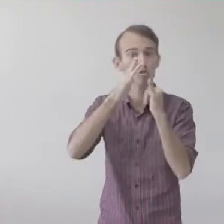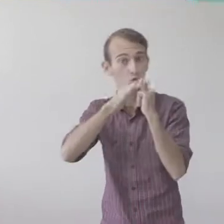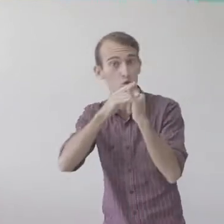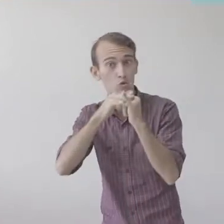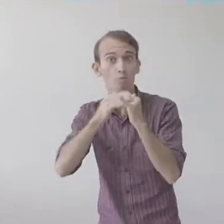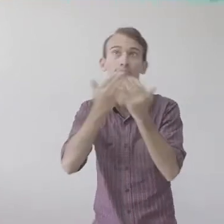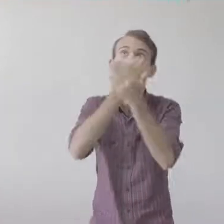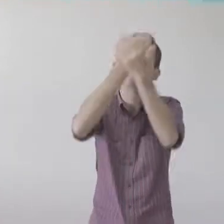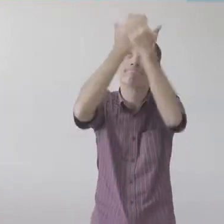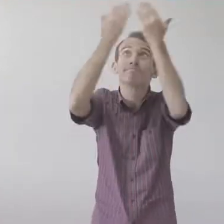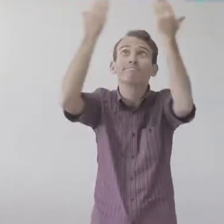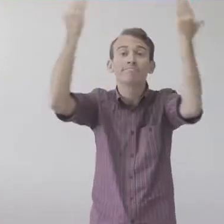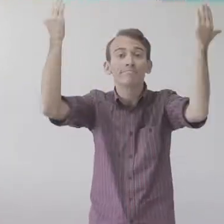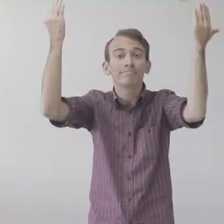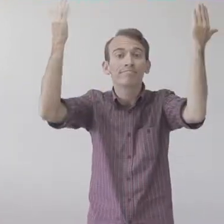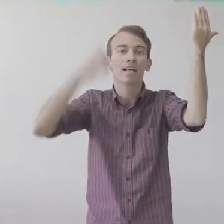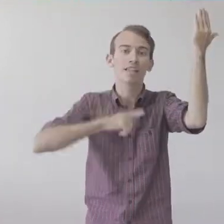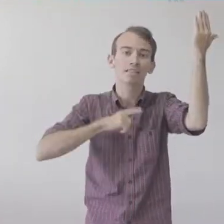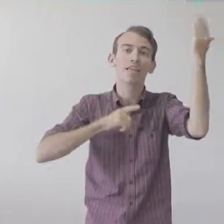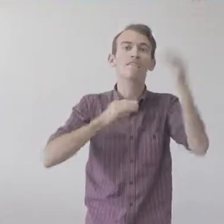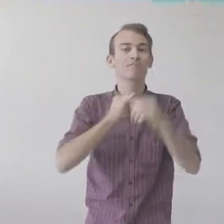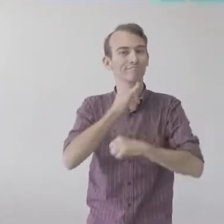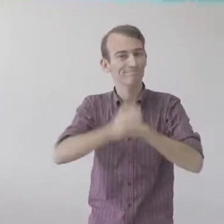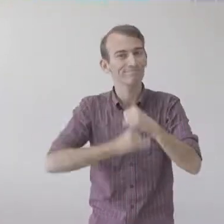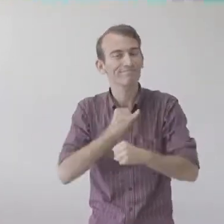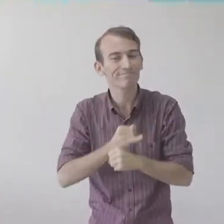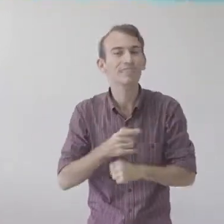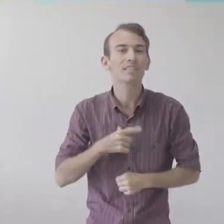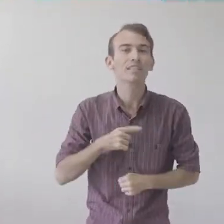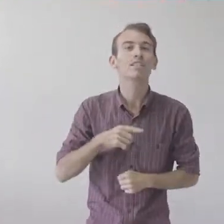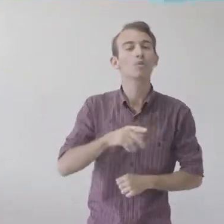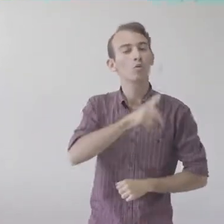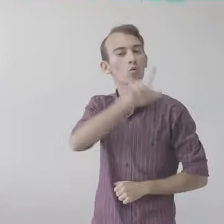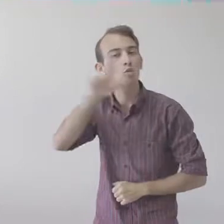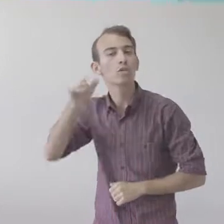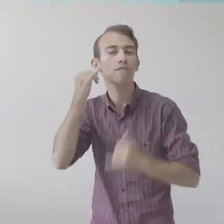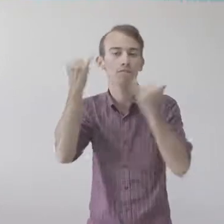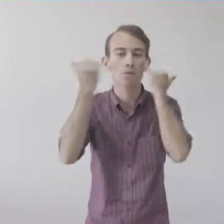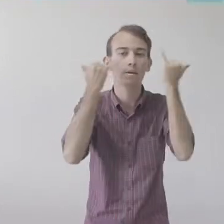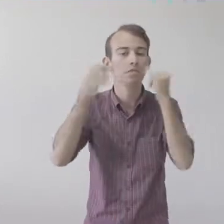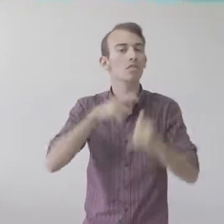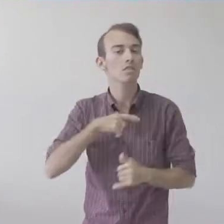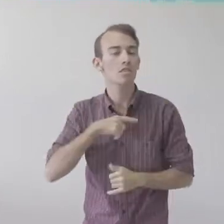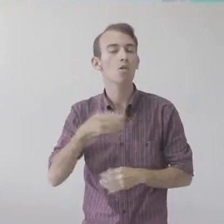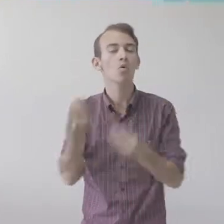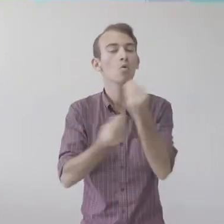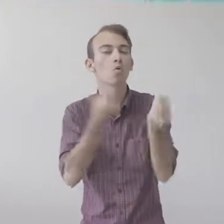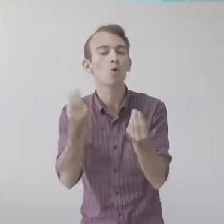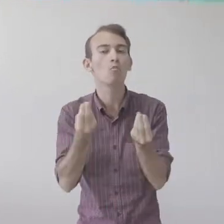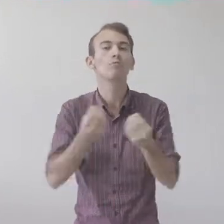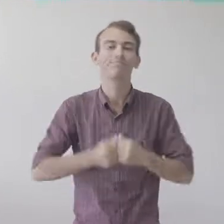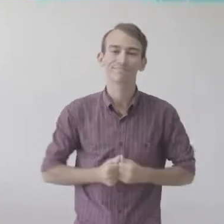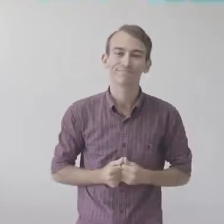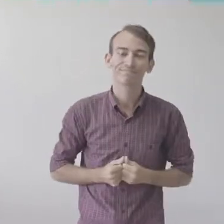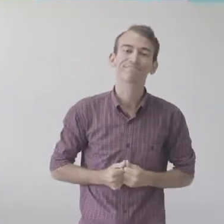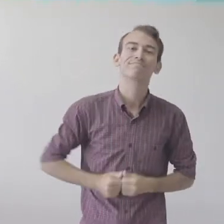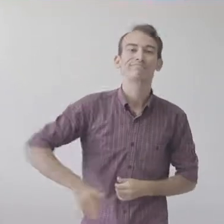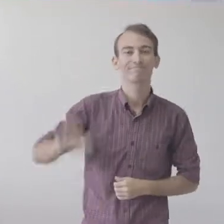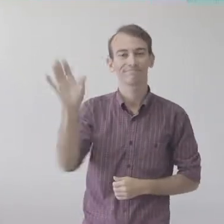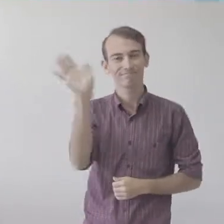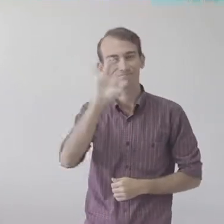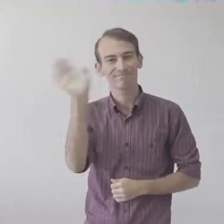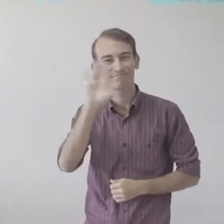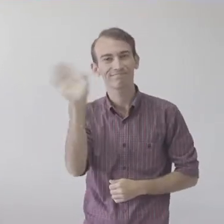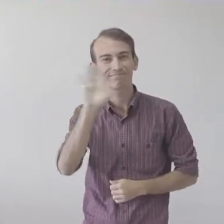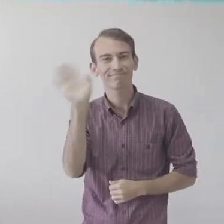televisão ufs e assistir a matéria rppns proprietários rurais ajudam na preservação do meio ambiente patrícia garcia para